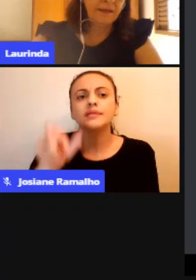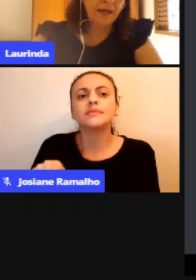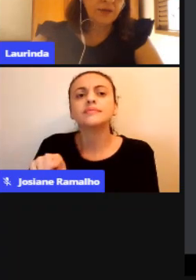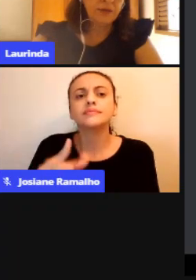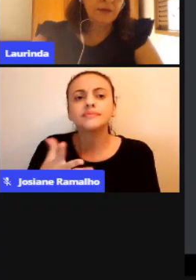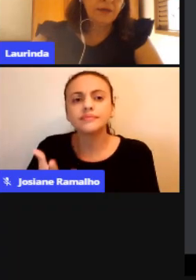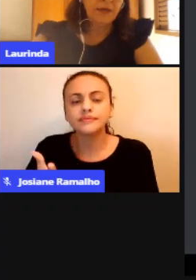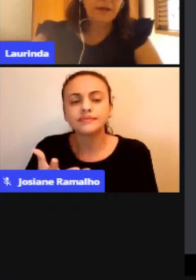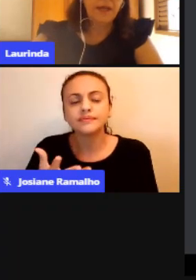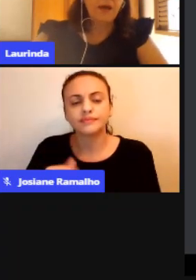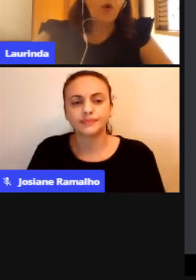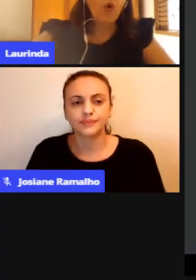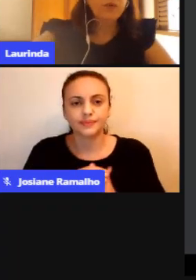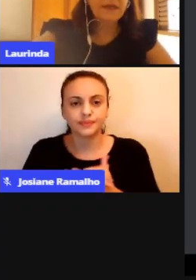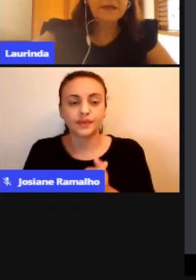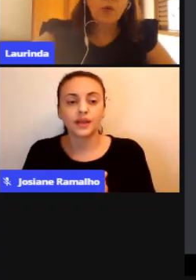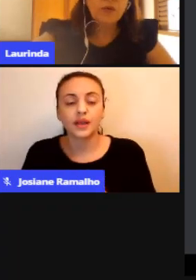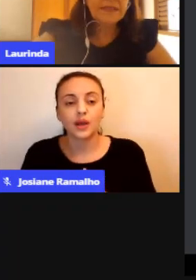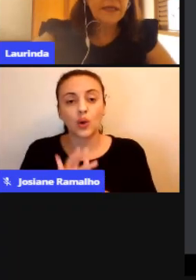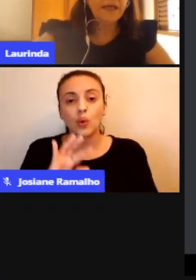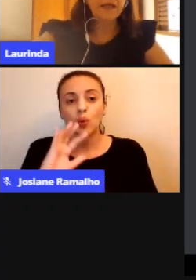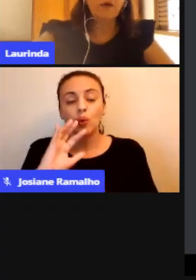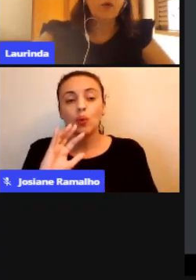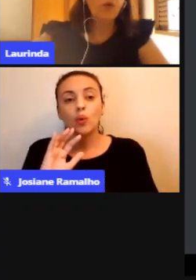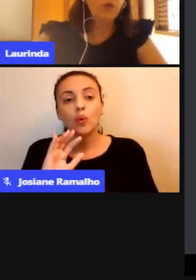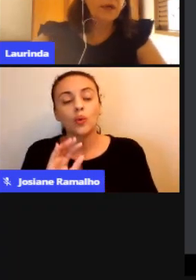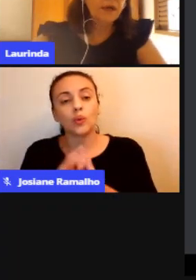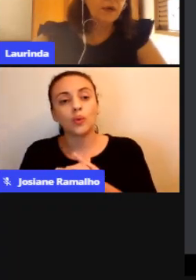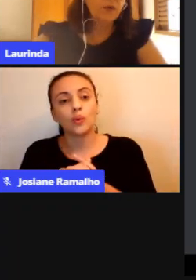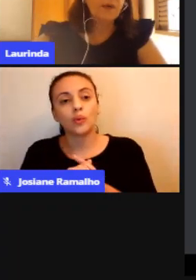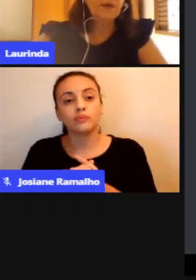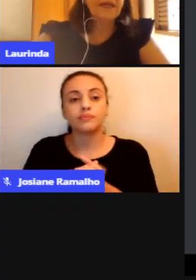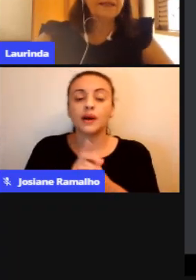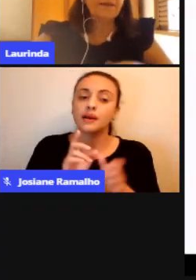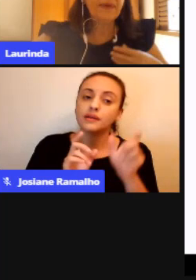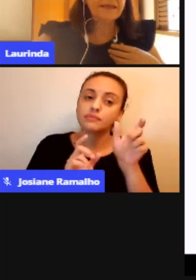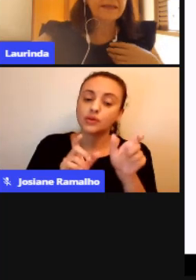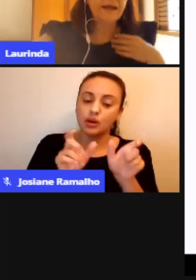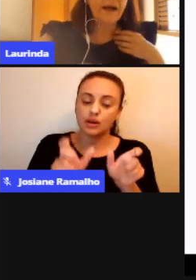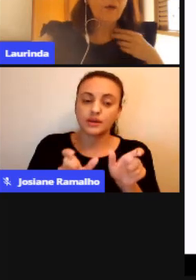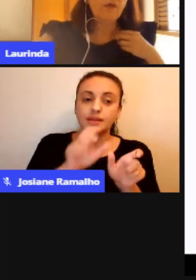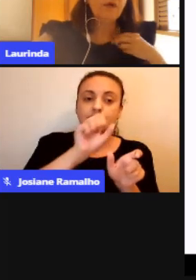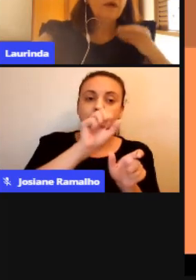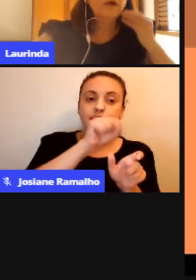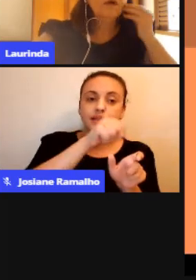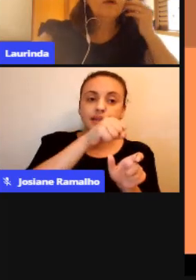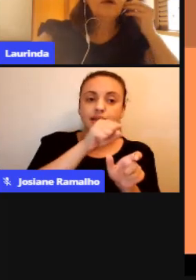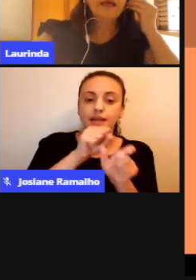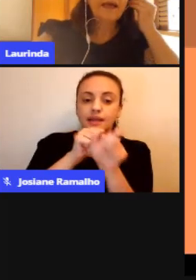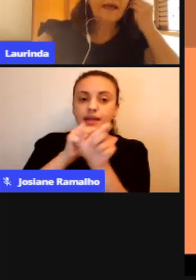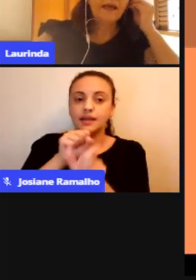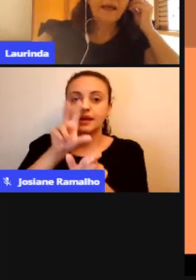naquela habilidade. Né? Ou tá o sim, ou não, ou ele está parcial.